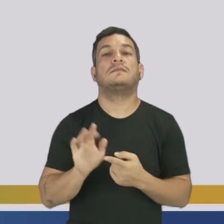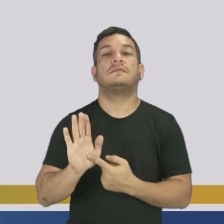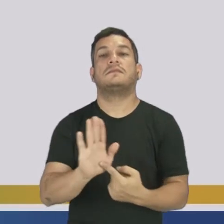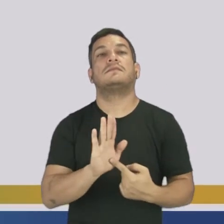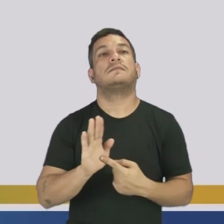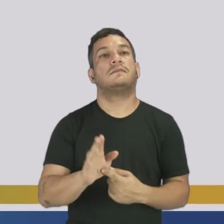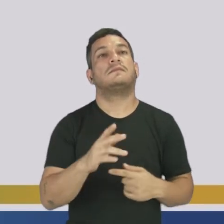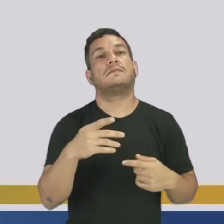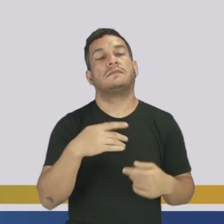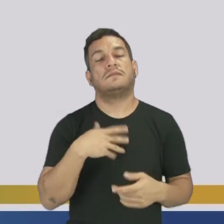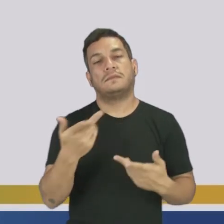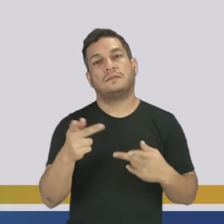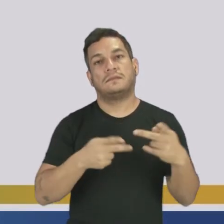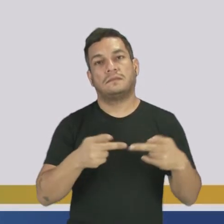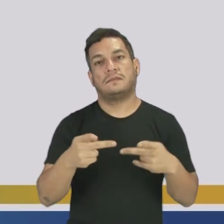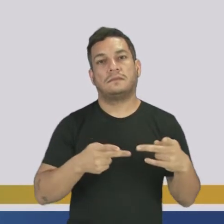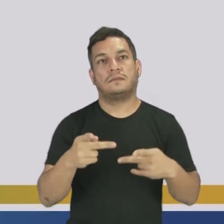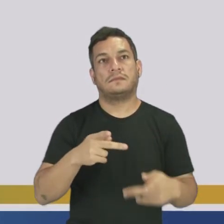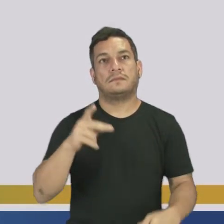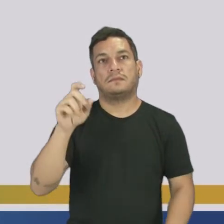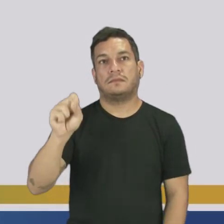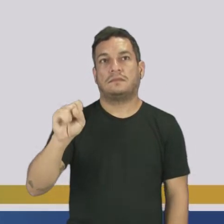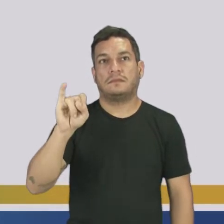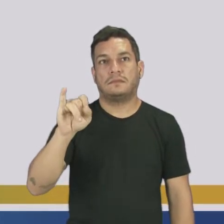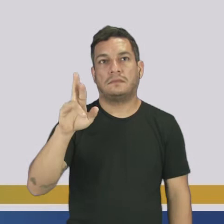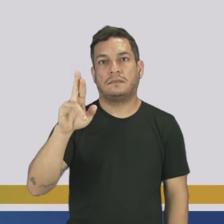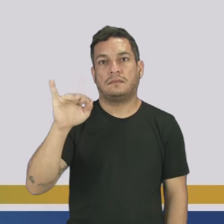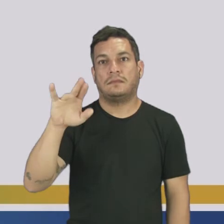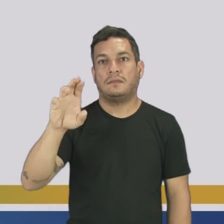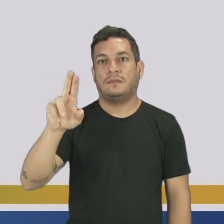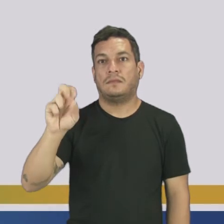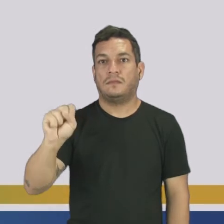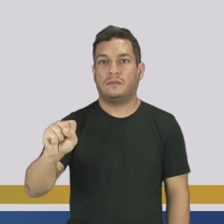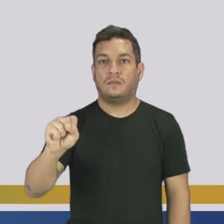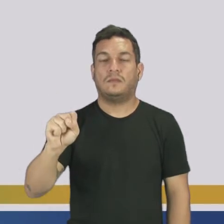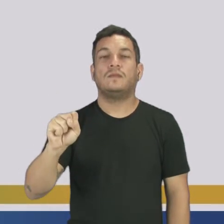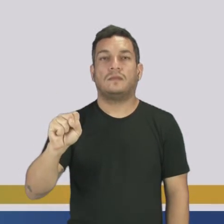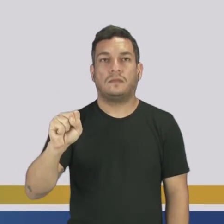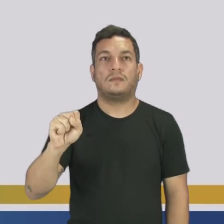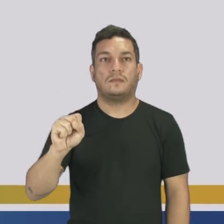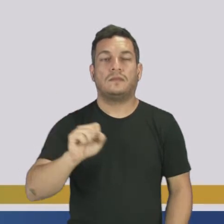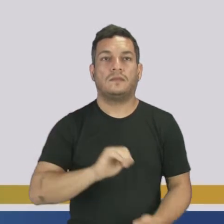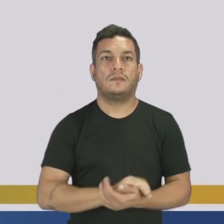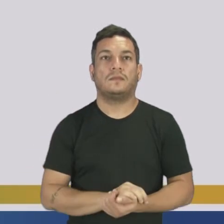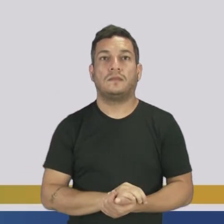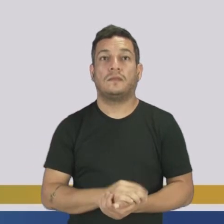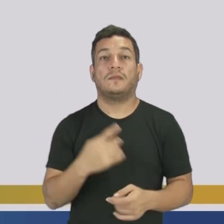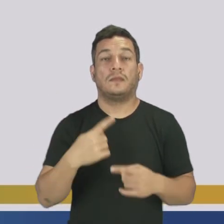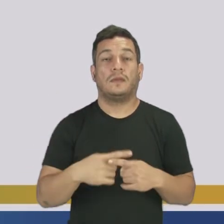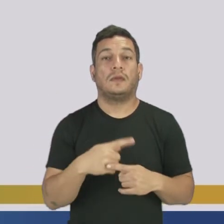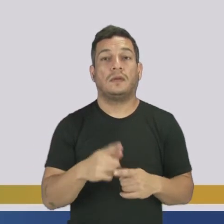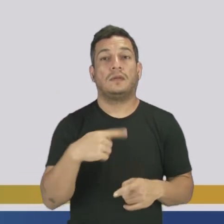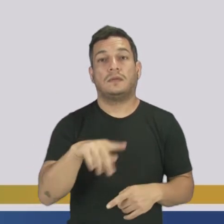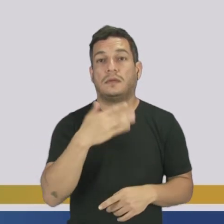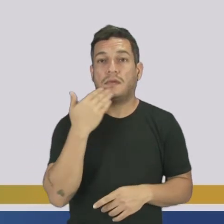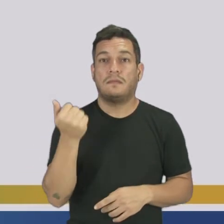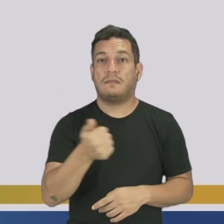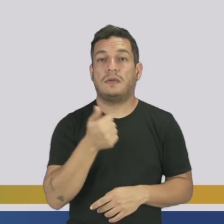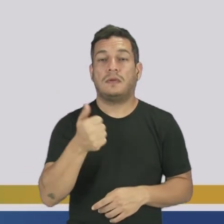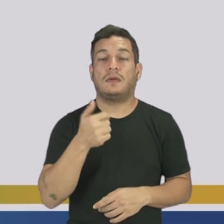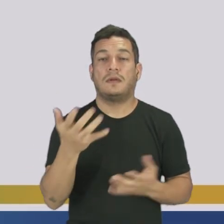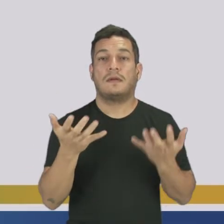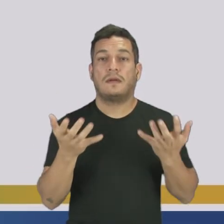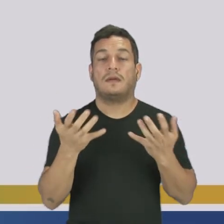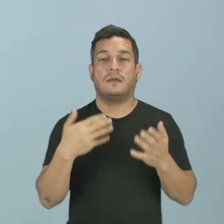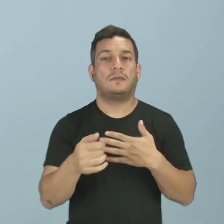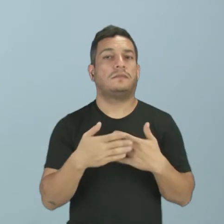vocês digamos que é um dos projetos mais ousados que tem no Brasil hoje, que é chamado de Projeto Círio. Isso porque, se você quer melhorar em